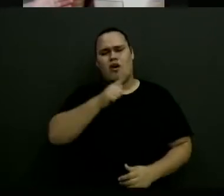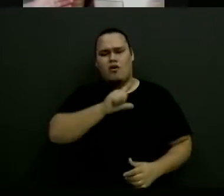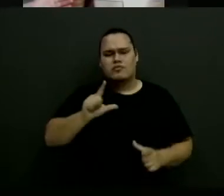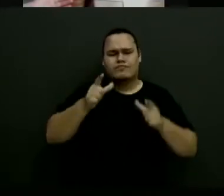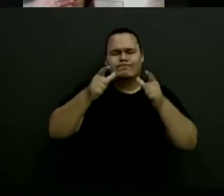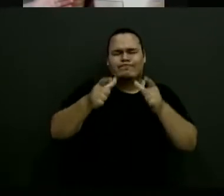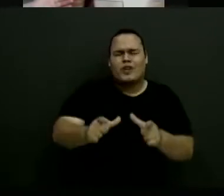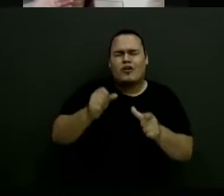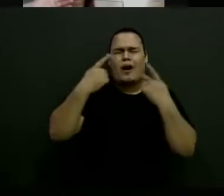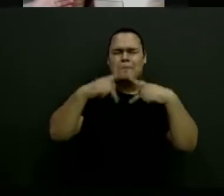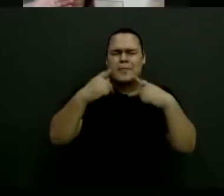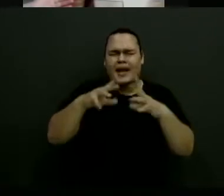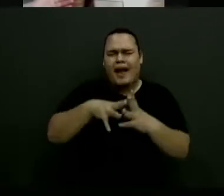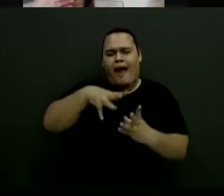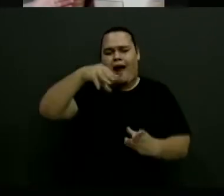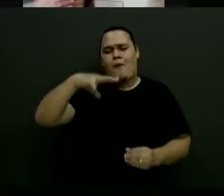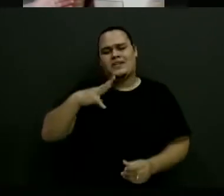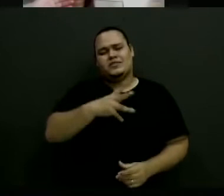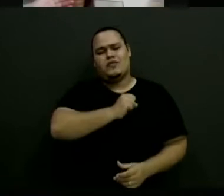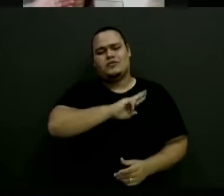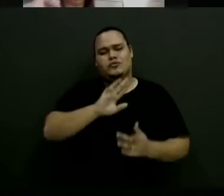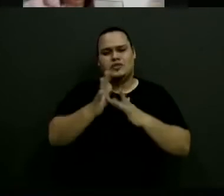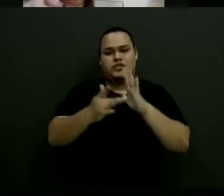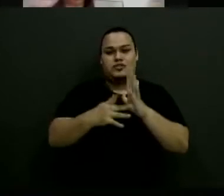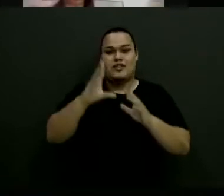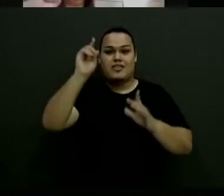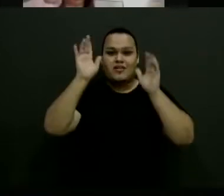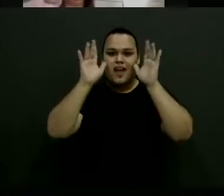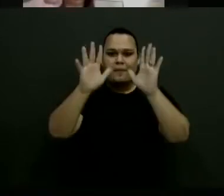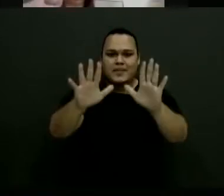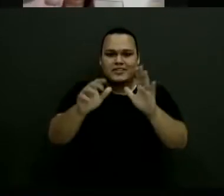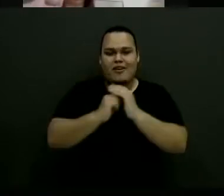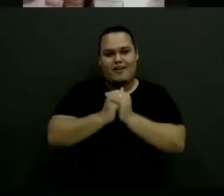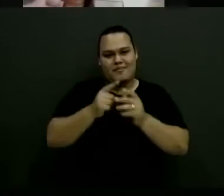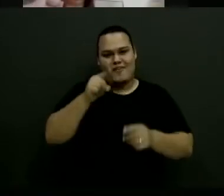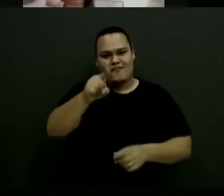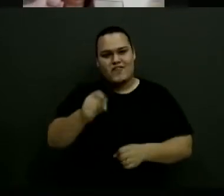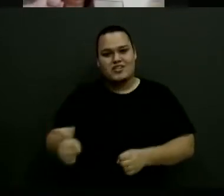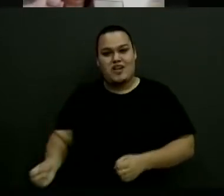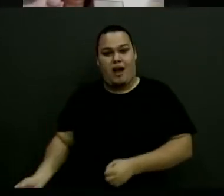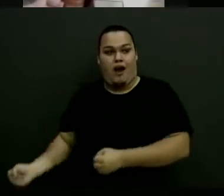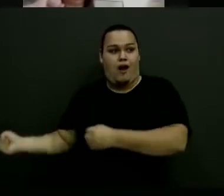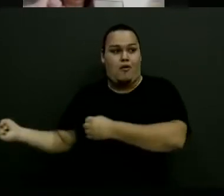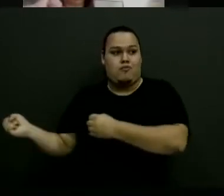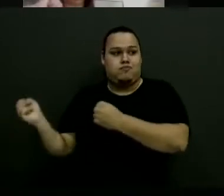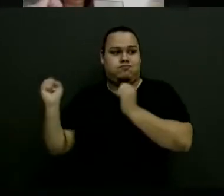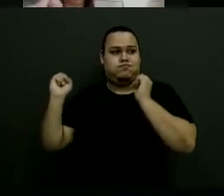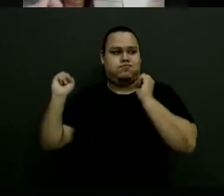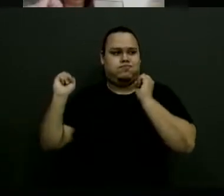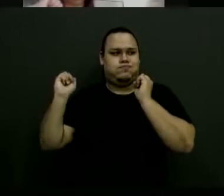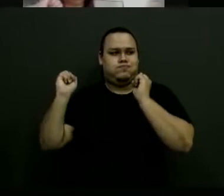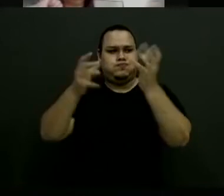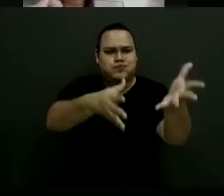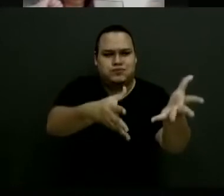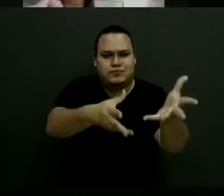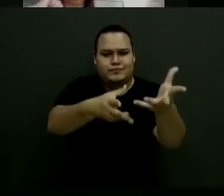e para o louvor do nome de Jesus. Deus abençoe, gente. Vamos lançar a rede aí, ó. Todo mundo fazendo assim, ó, lançando rede aí e puxando